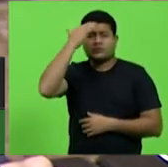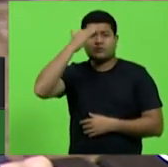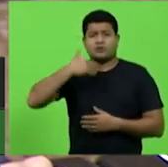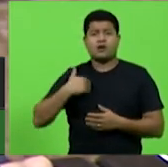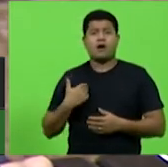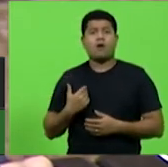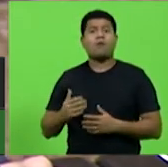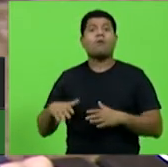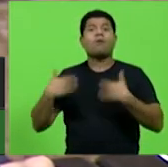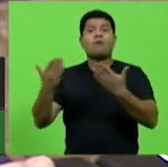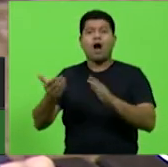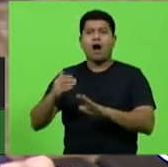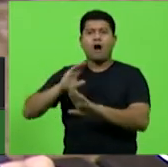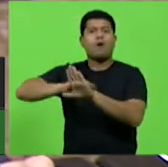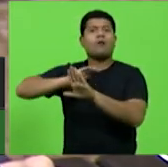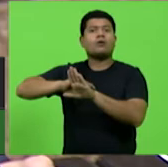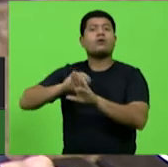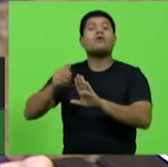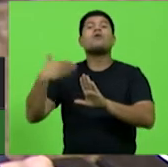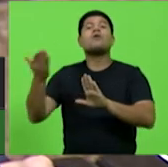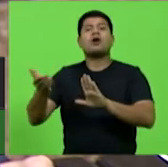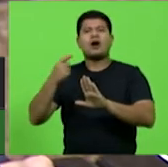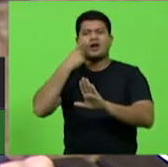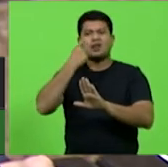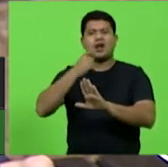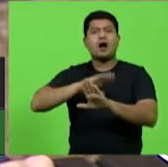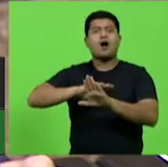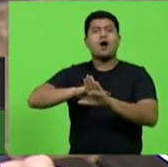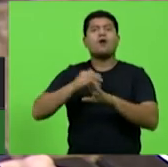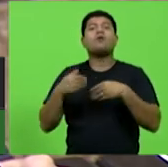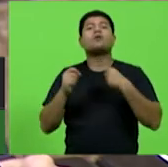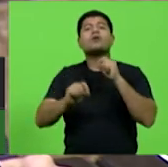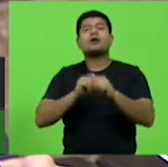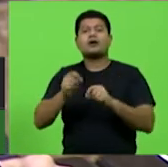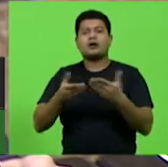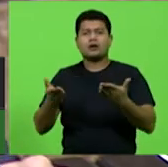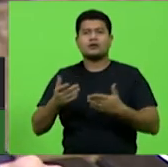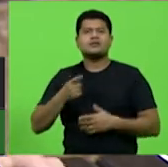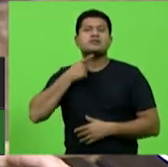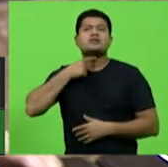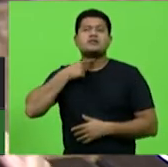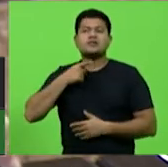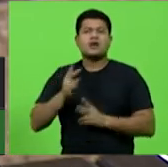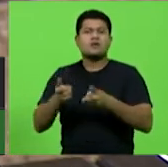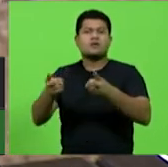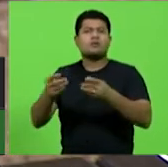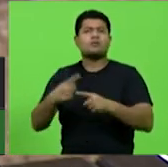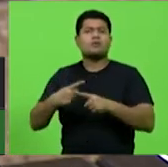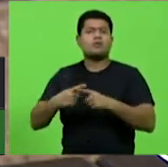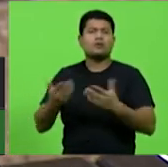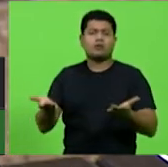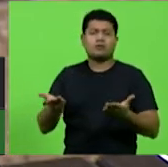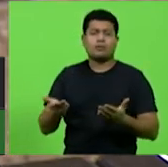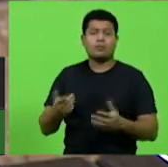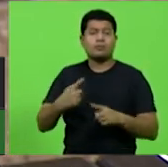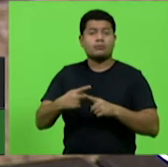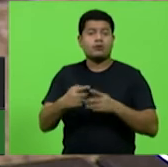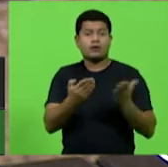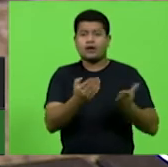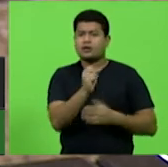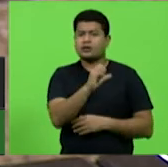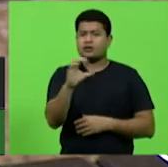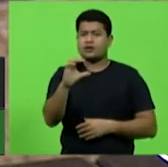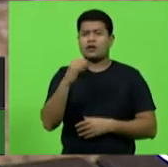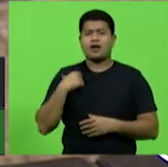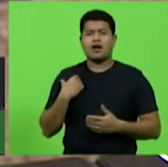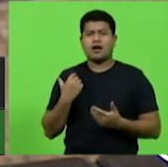interesses por detrás disso, quais as motivações, o que está causando isso. Por que Santa Catarina fecha o seu setor